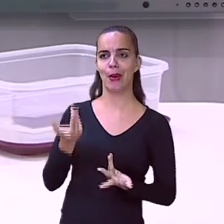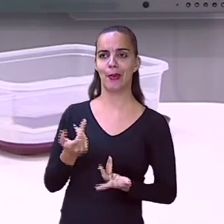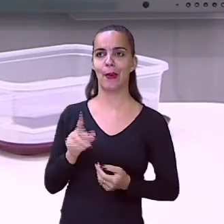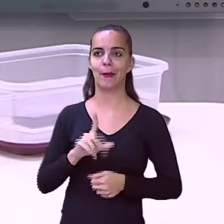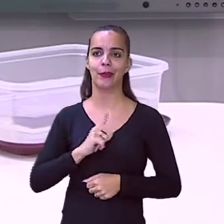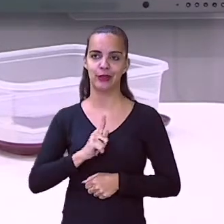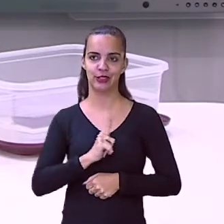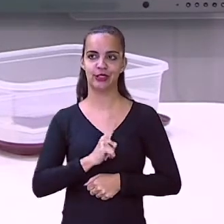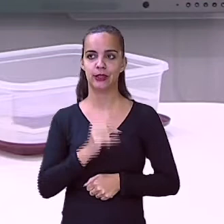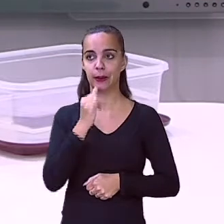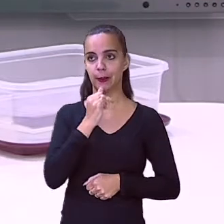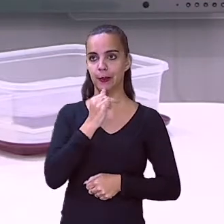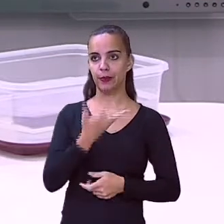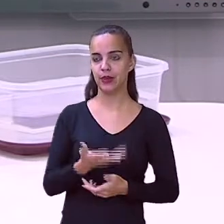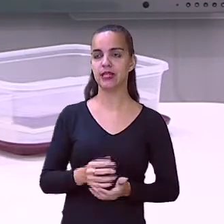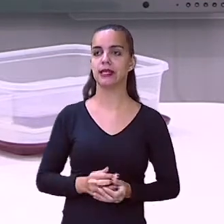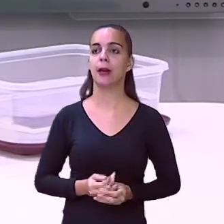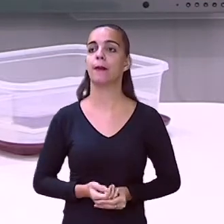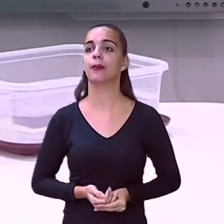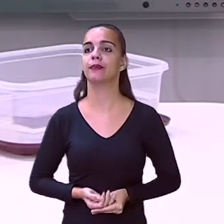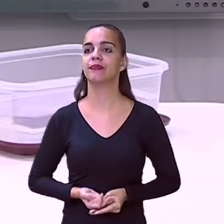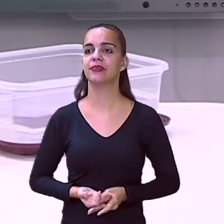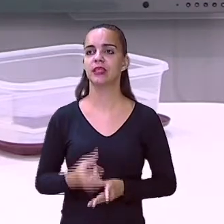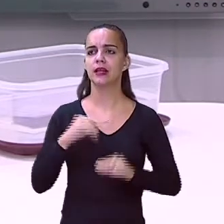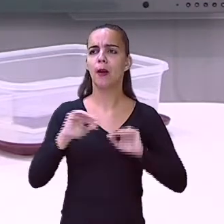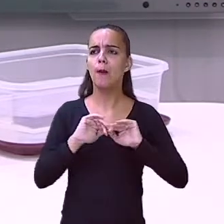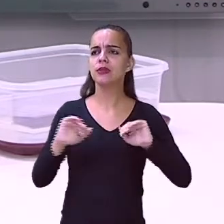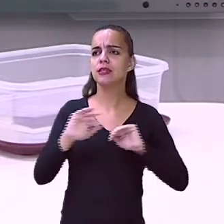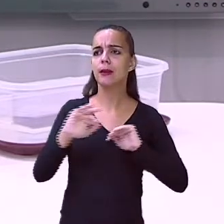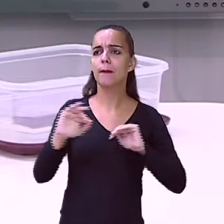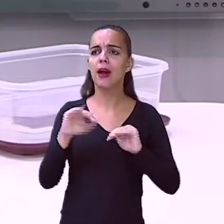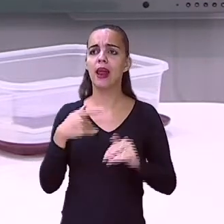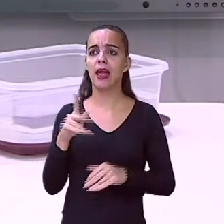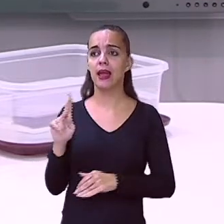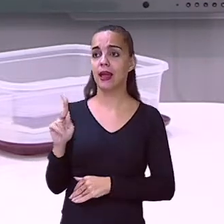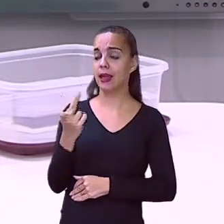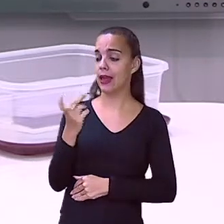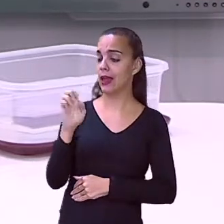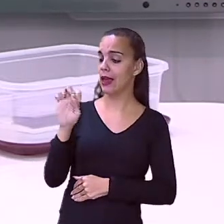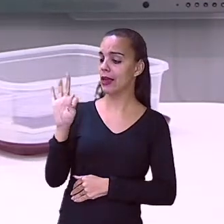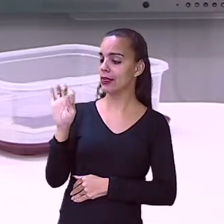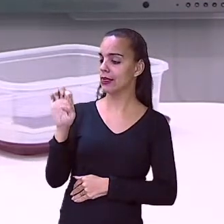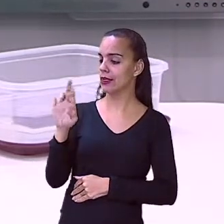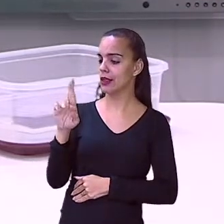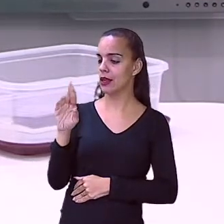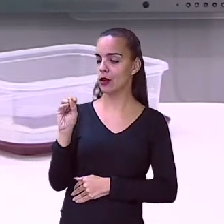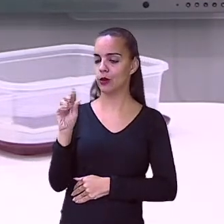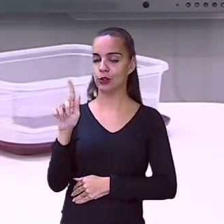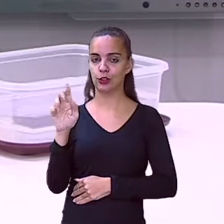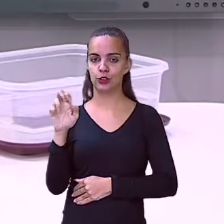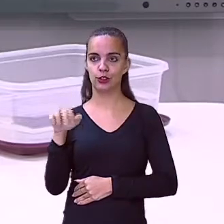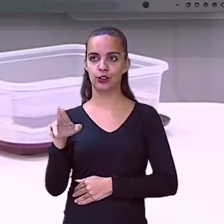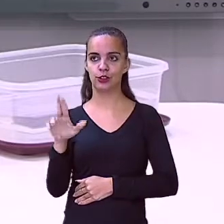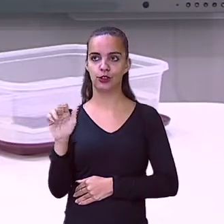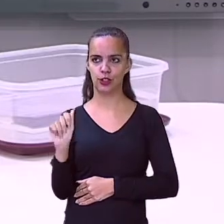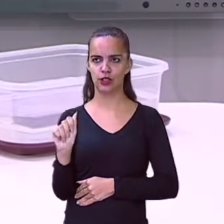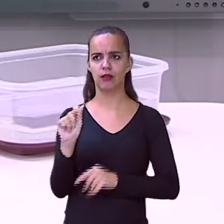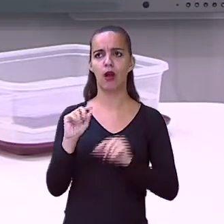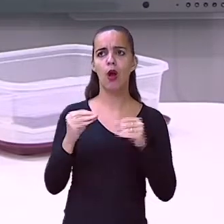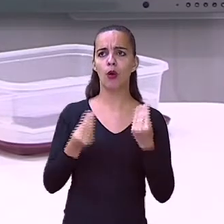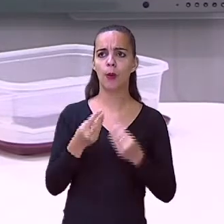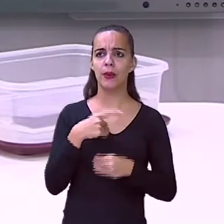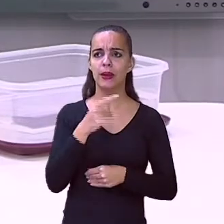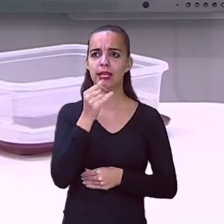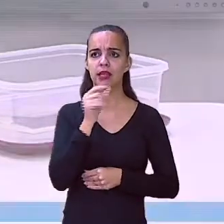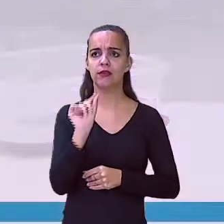dois métodos para separar componentes de mistura heterogênea. Um deles é